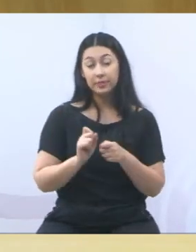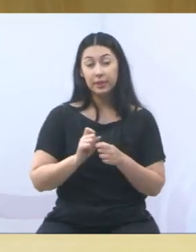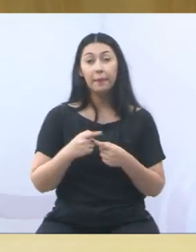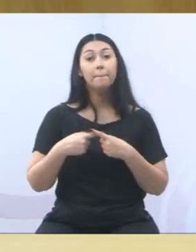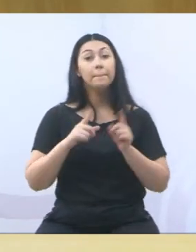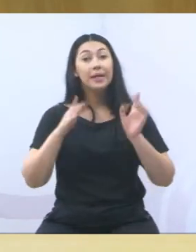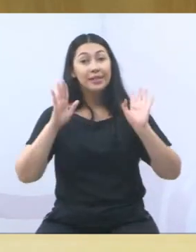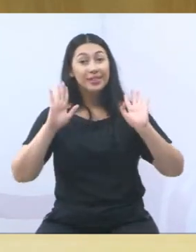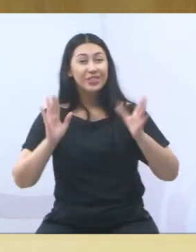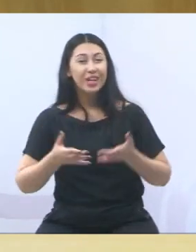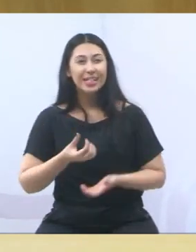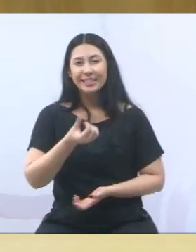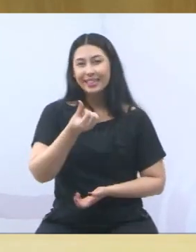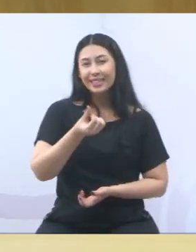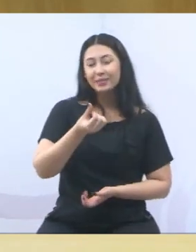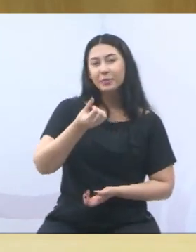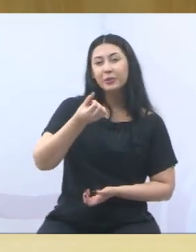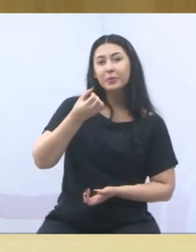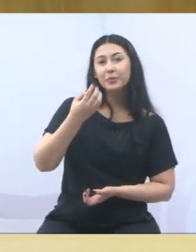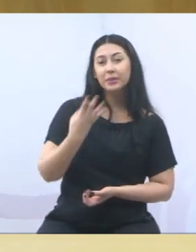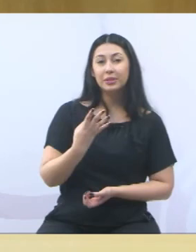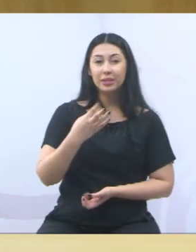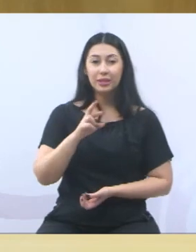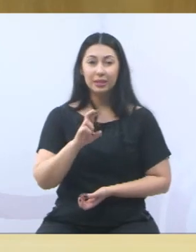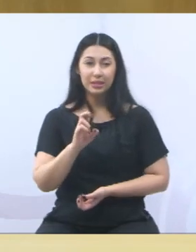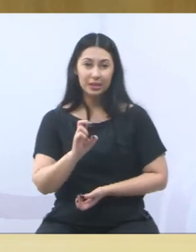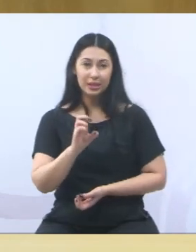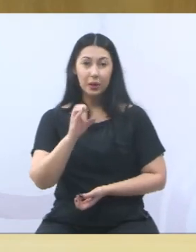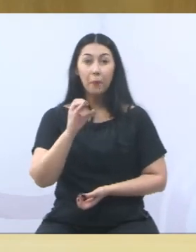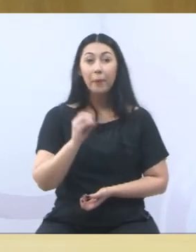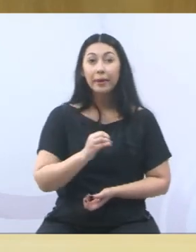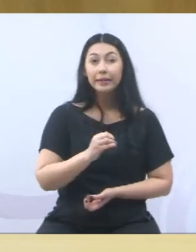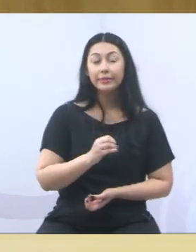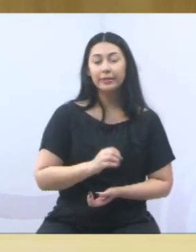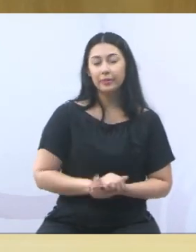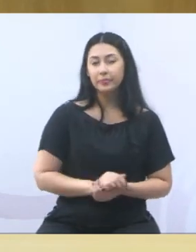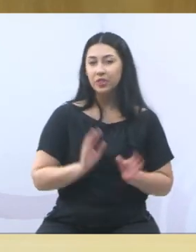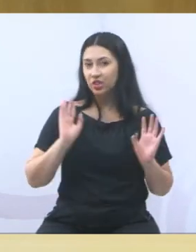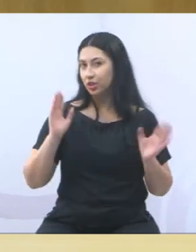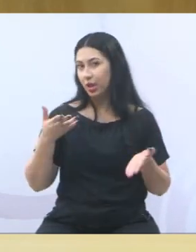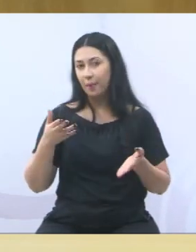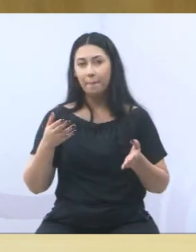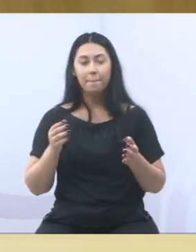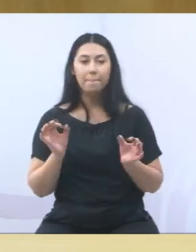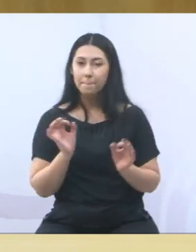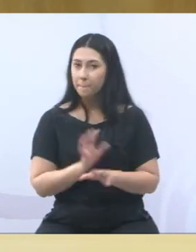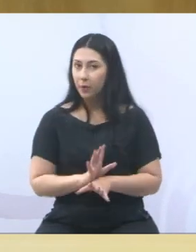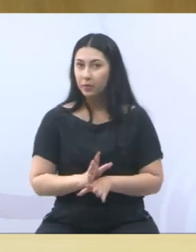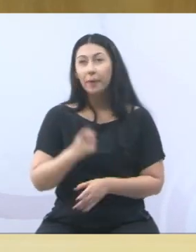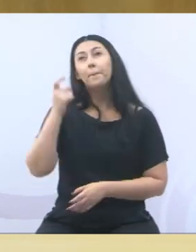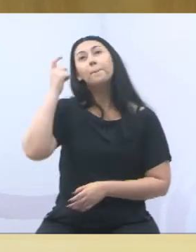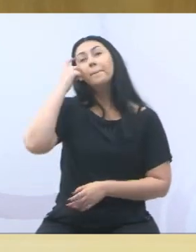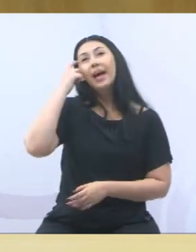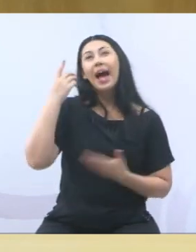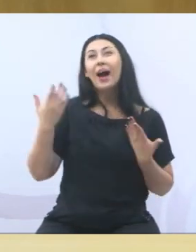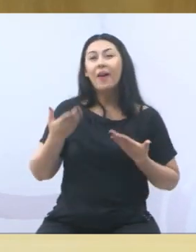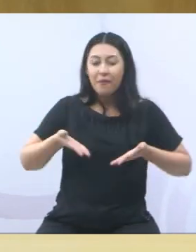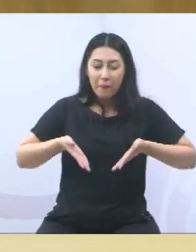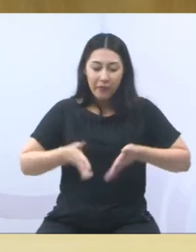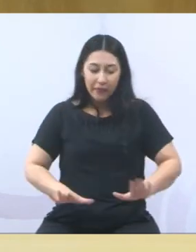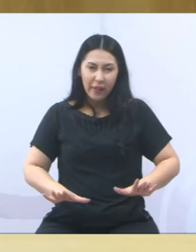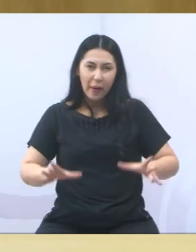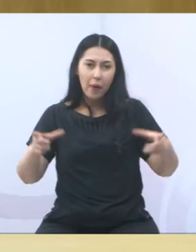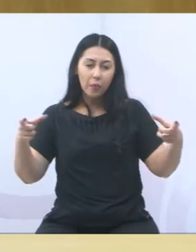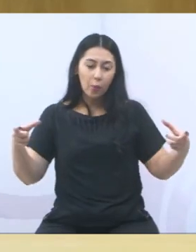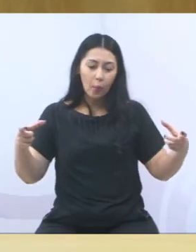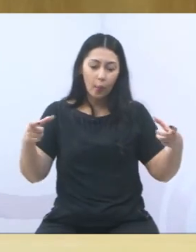castradas 6.750 animais. Então, você imagina a quantidade de animais que vão deixar de nascerem, né?